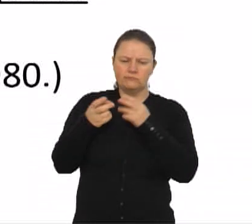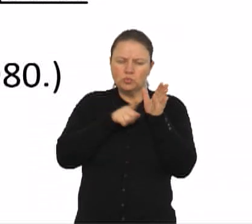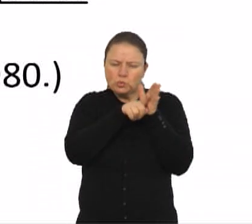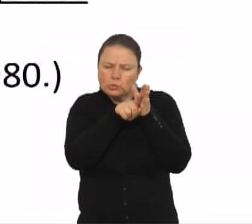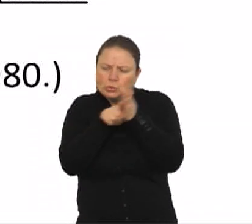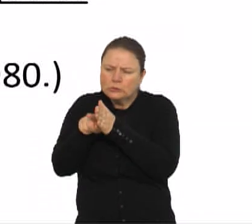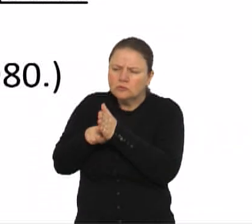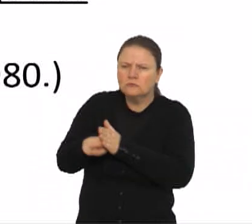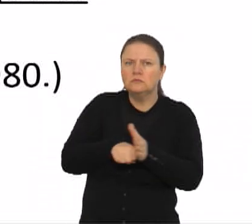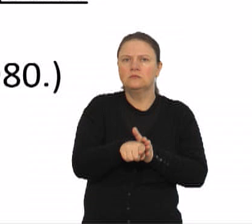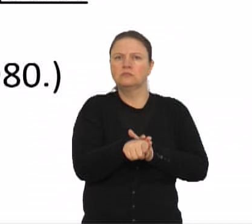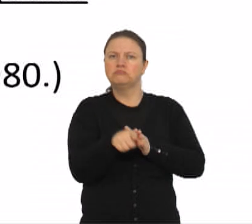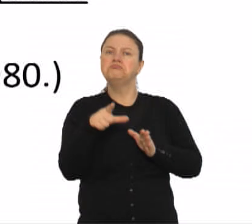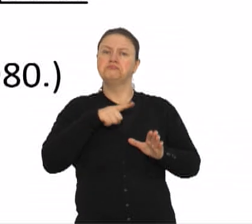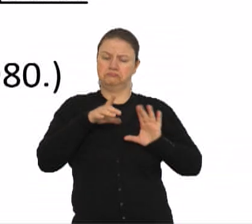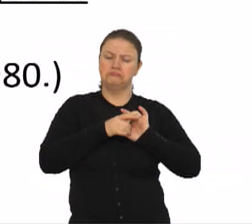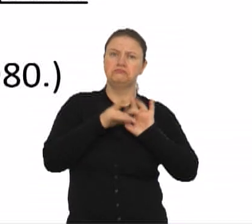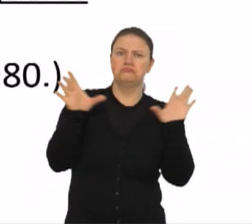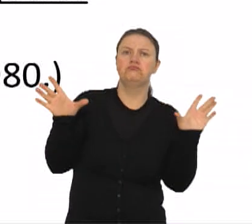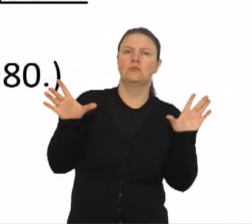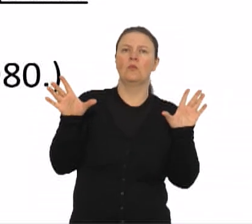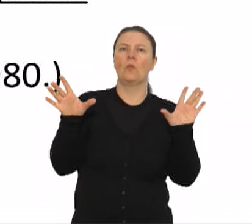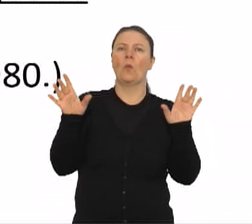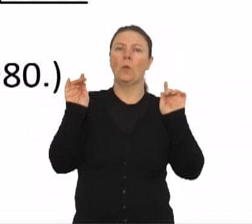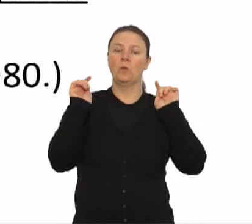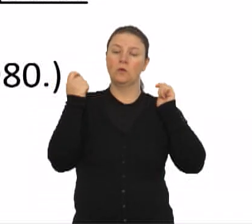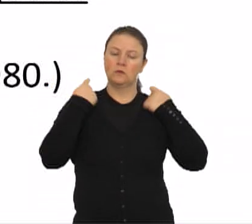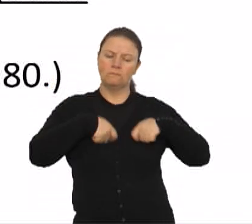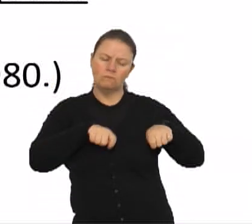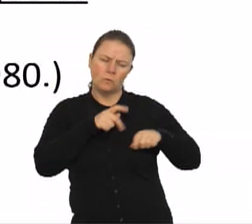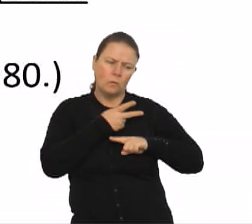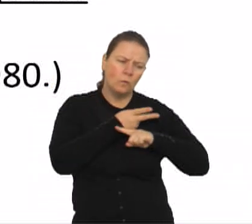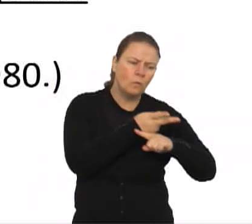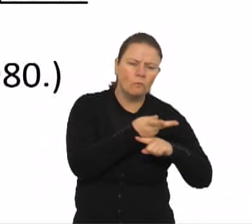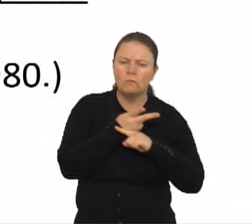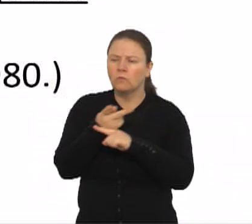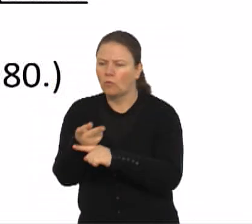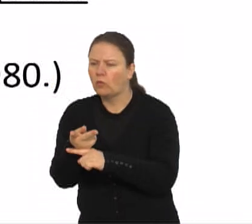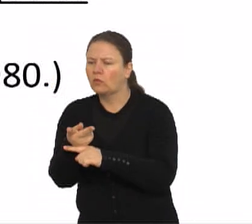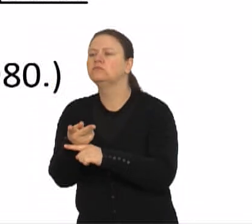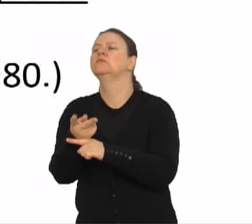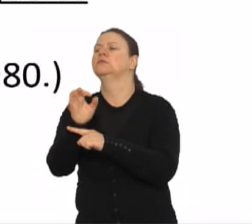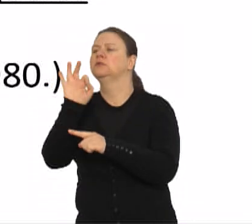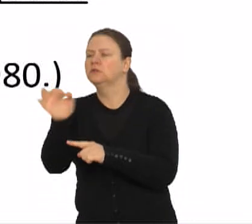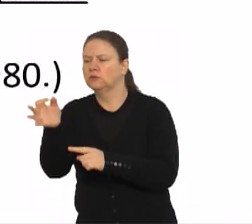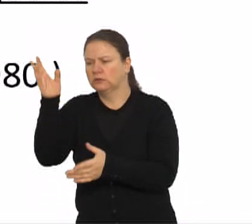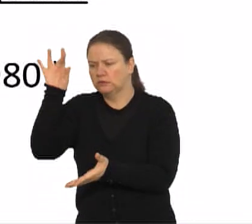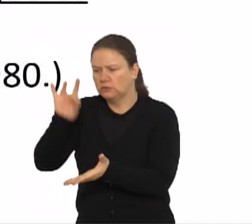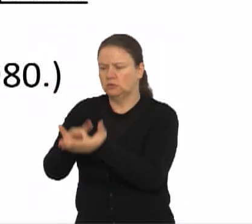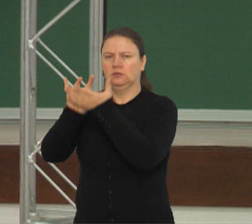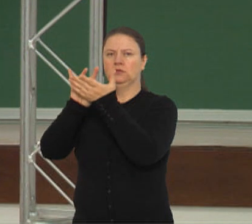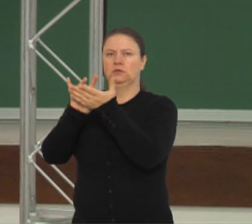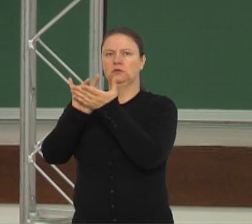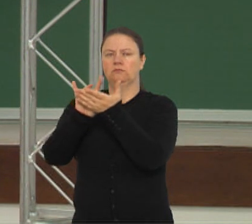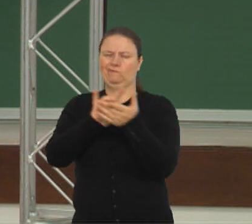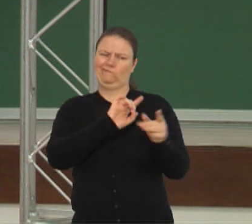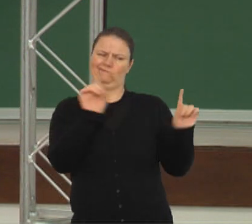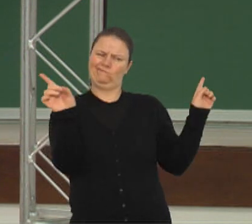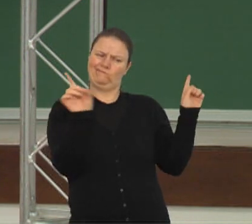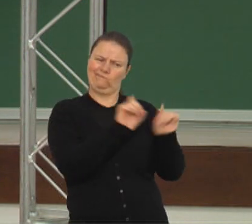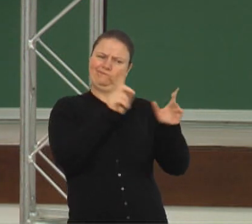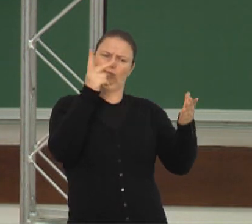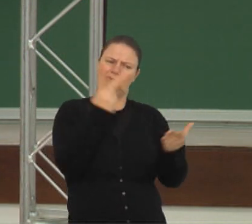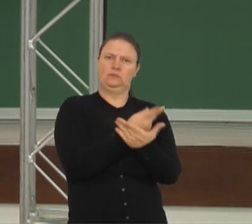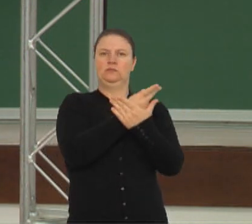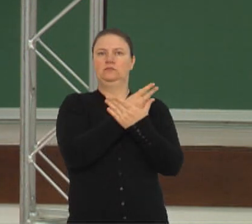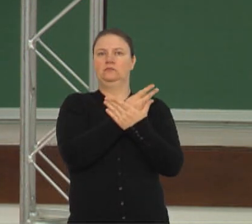até mesmo em suas fontes, confirmando-os ou rejeitando-os. Isso foi escrito por